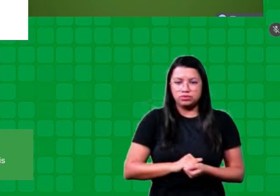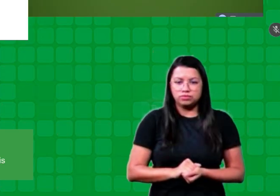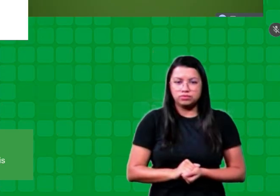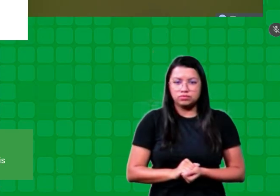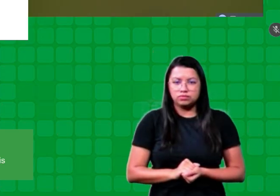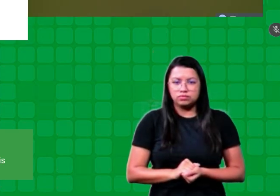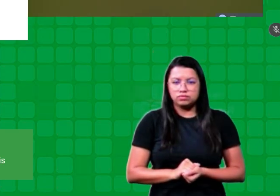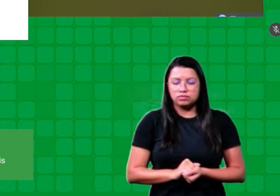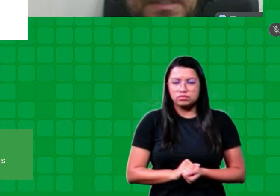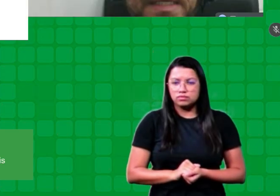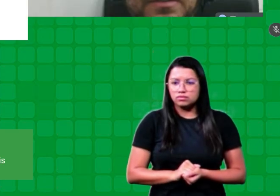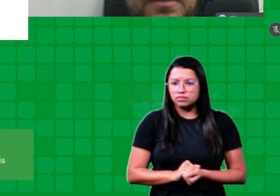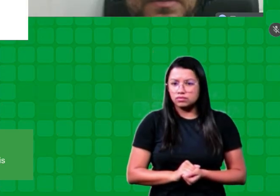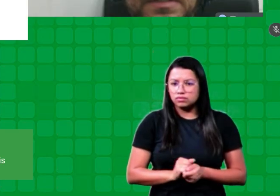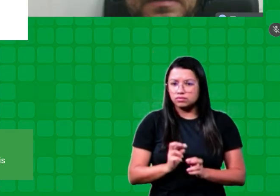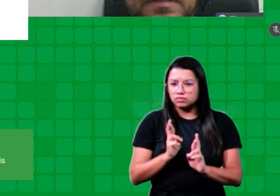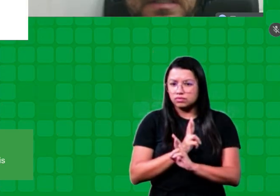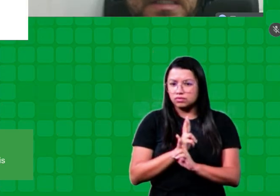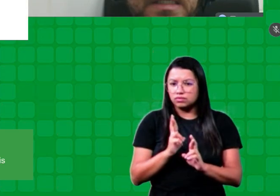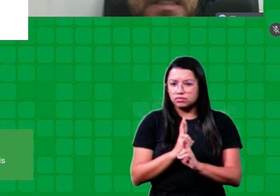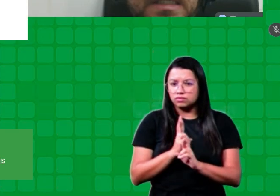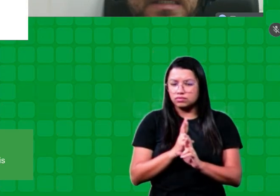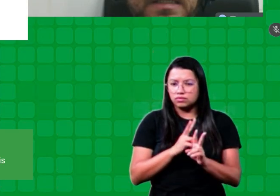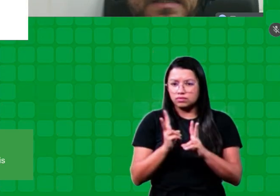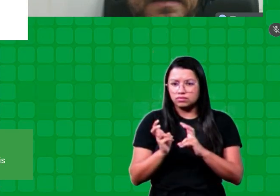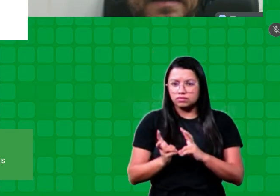Com relação às considerações,